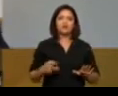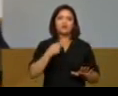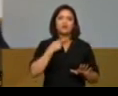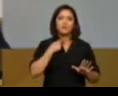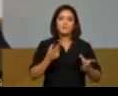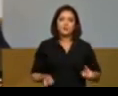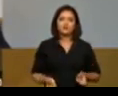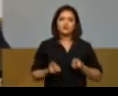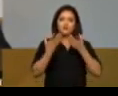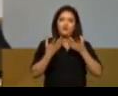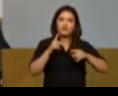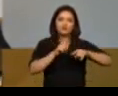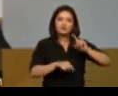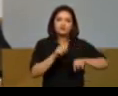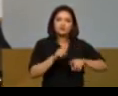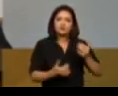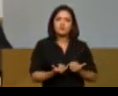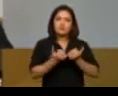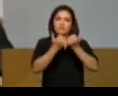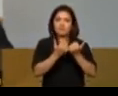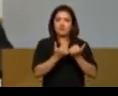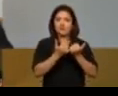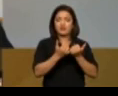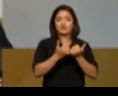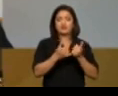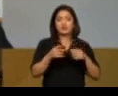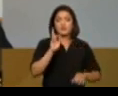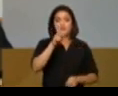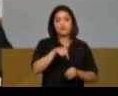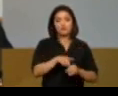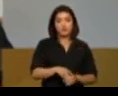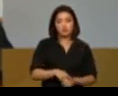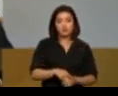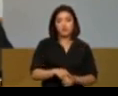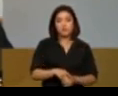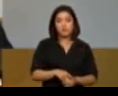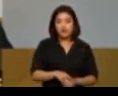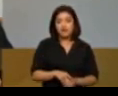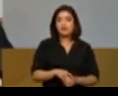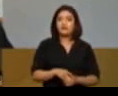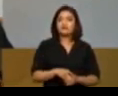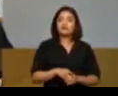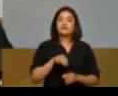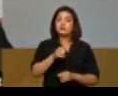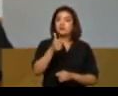bens e ativos da Petrobras no mercado privado, sem maiores formalidades,